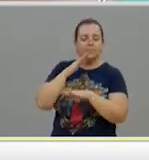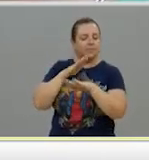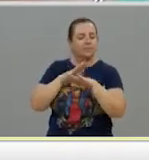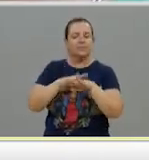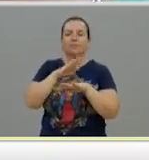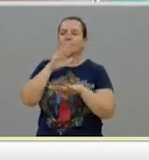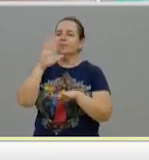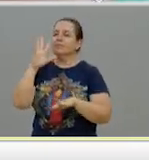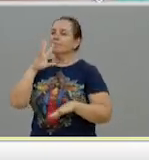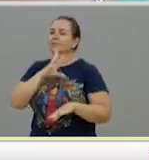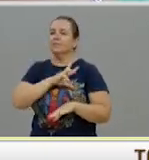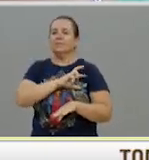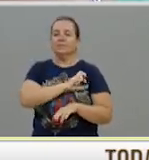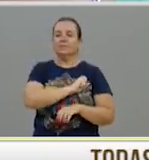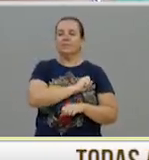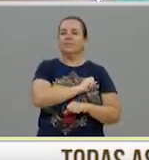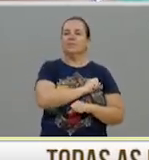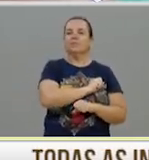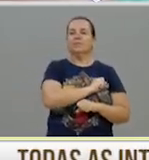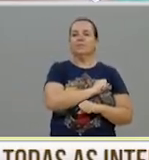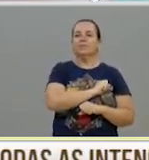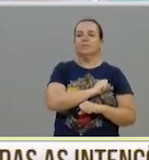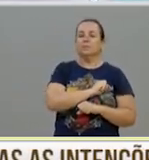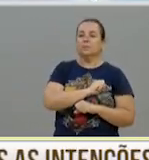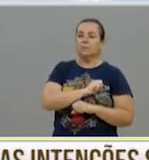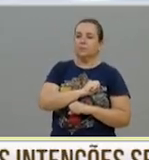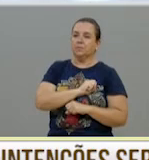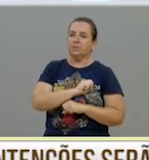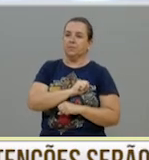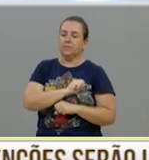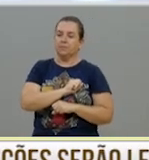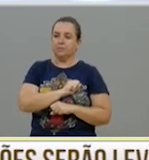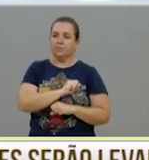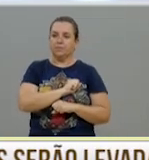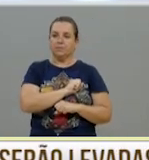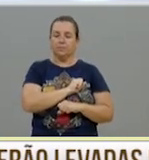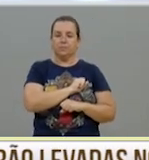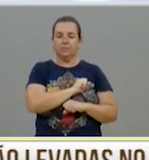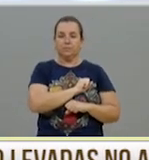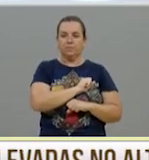perdão e mais amor.